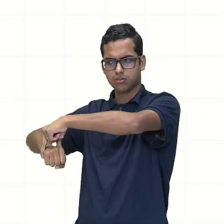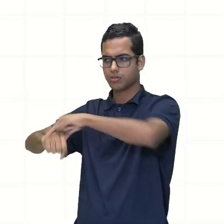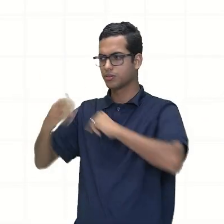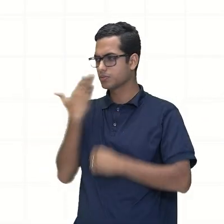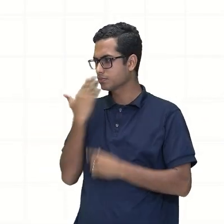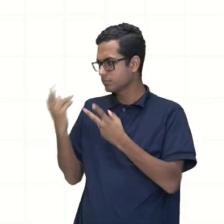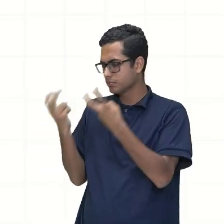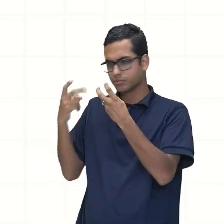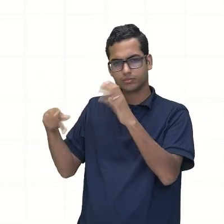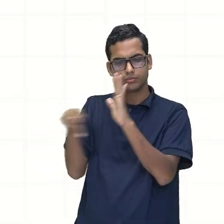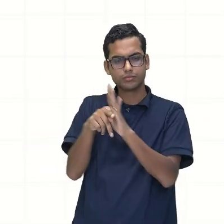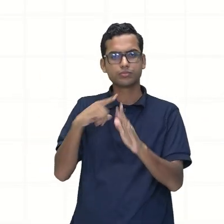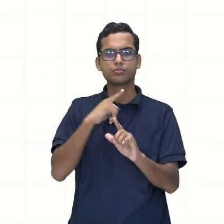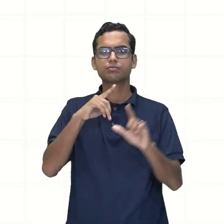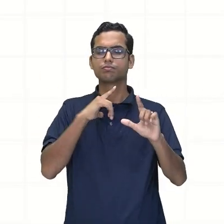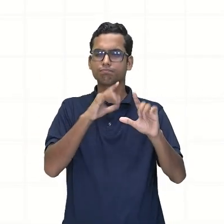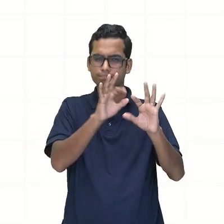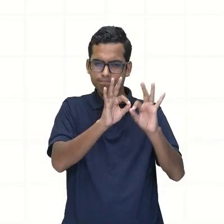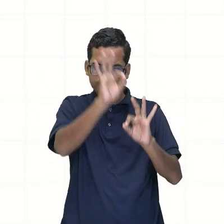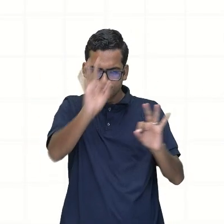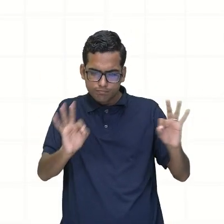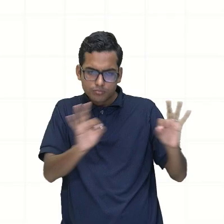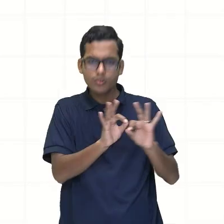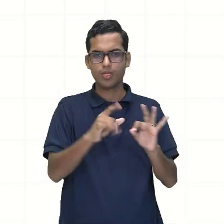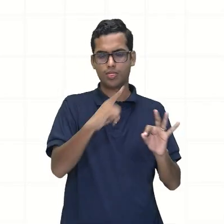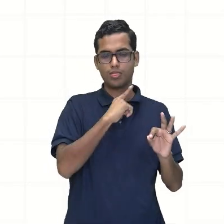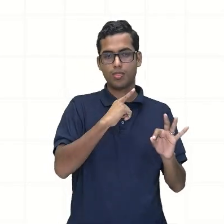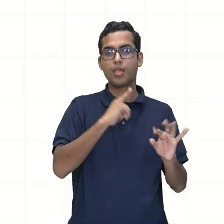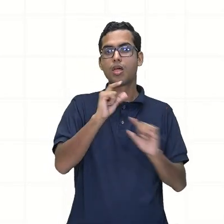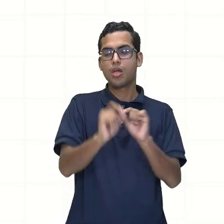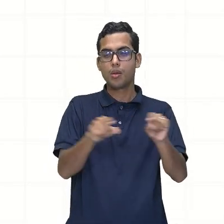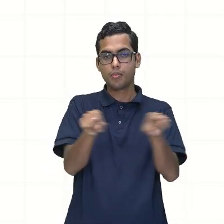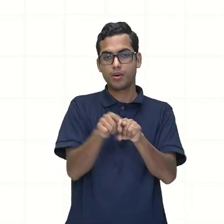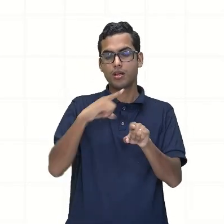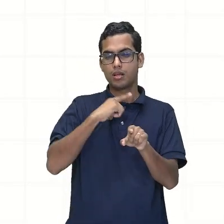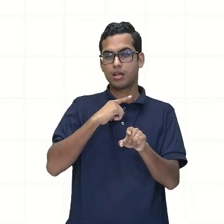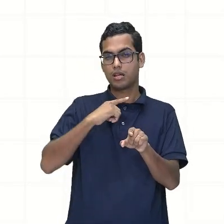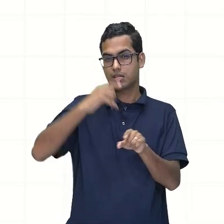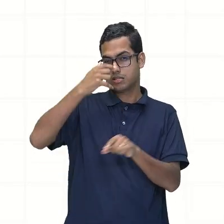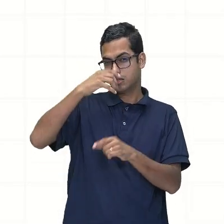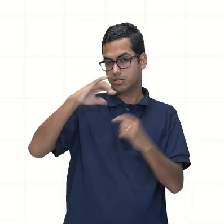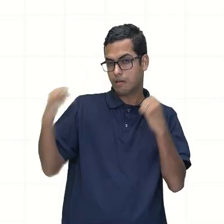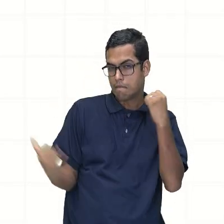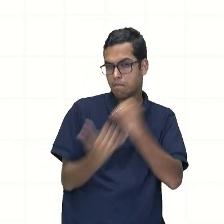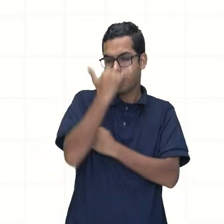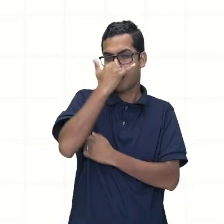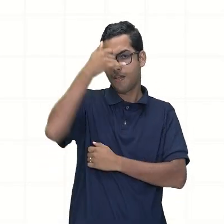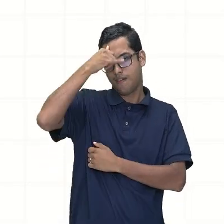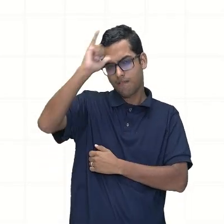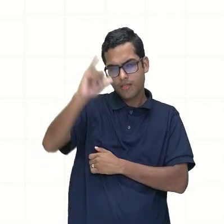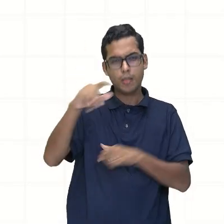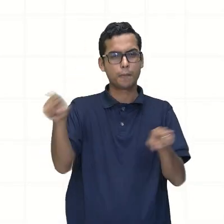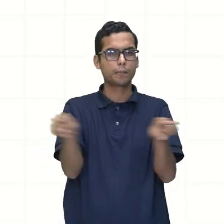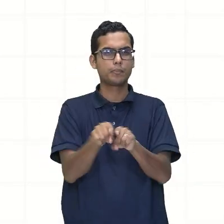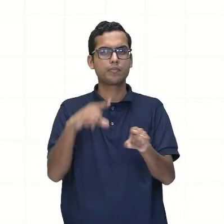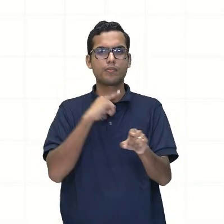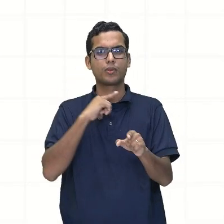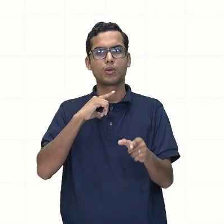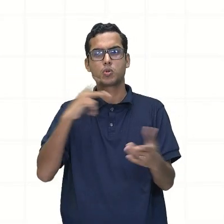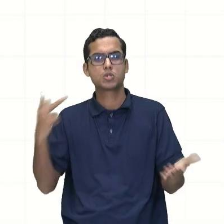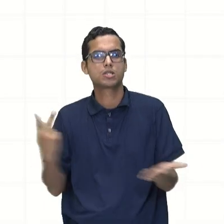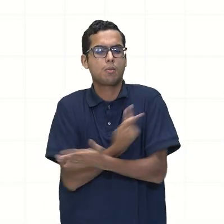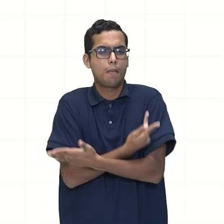são recomendadas e existem para evitar acidentes, como o rompimento das correntes do guindaste durante o